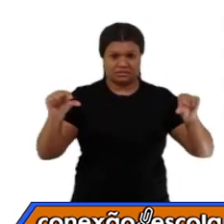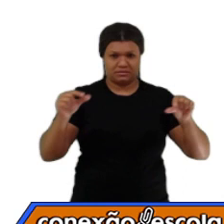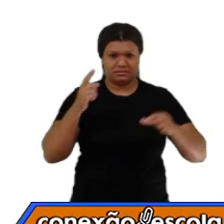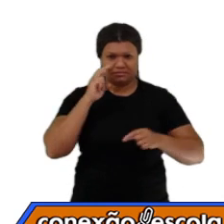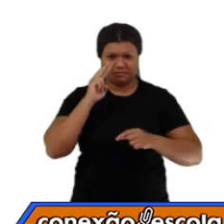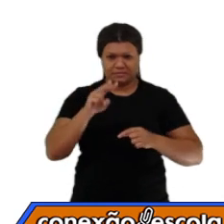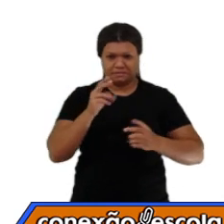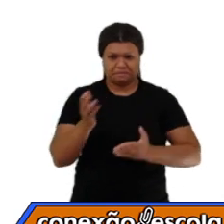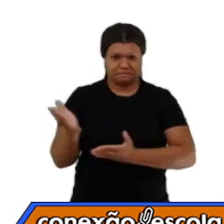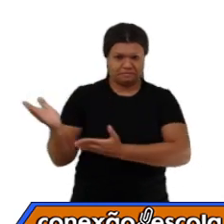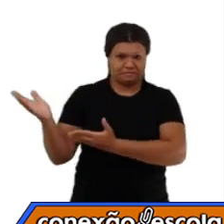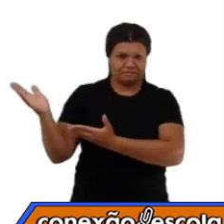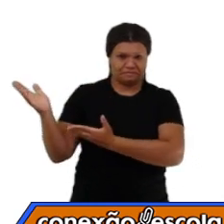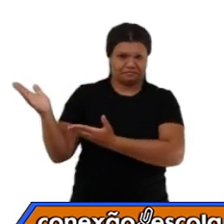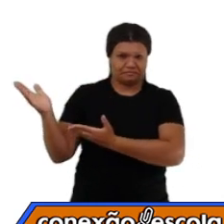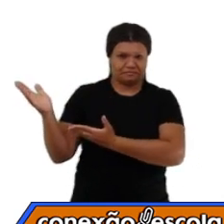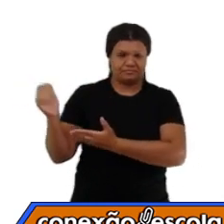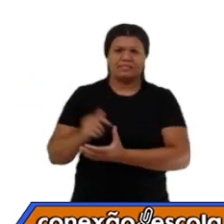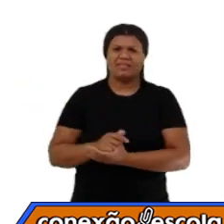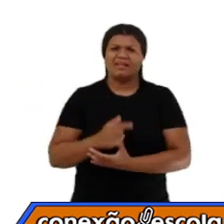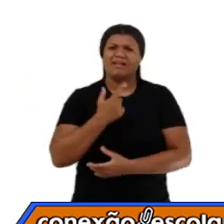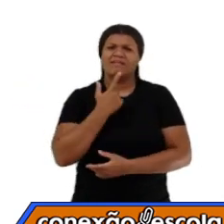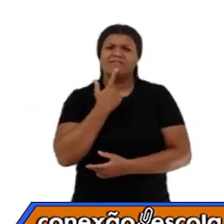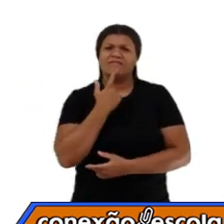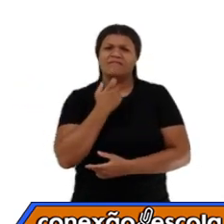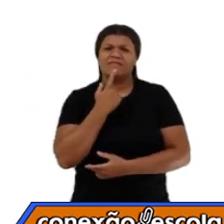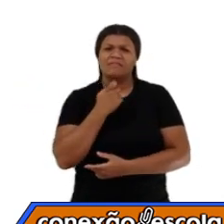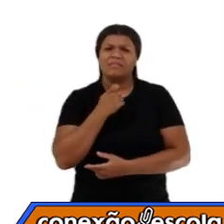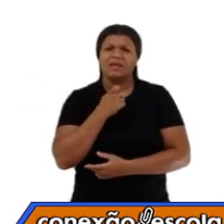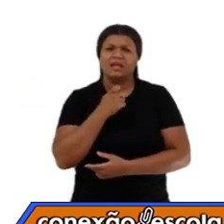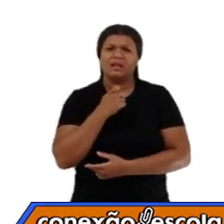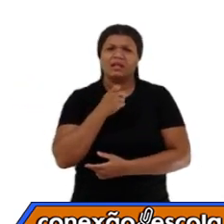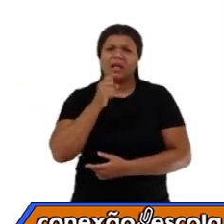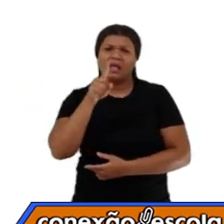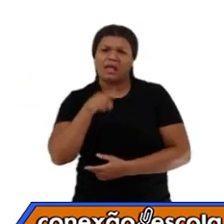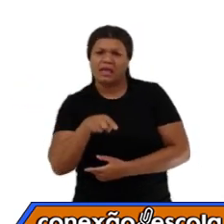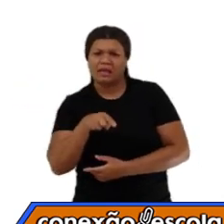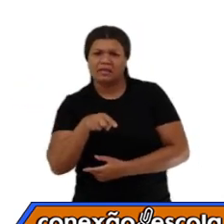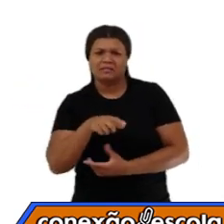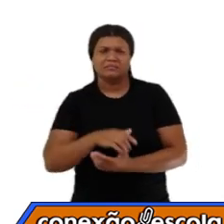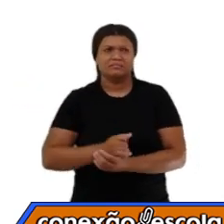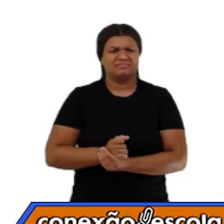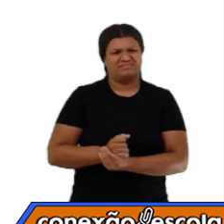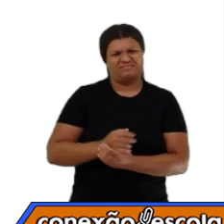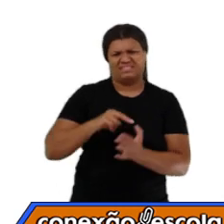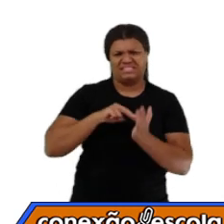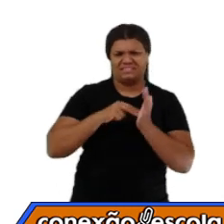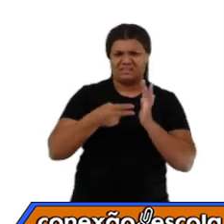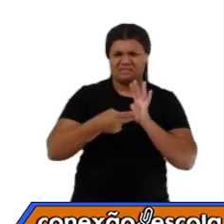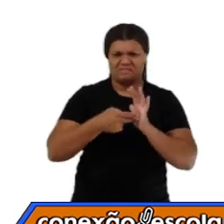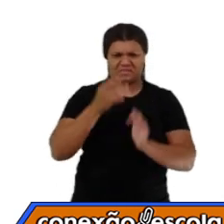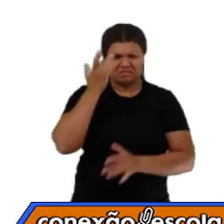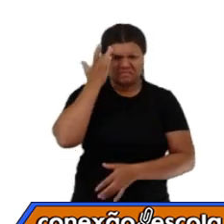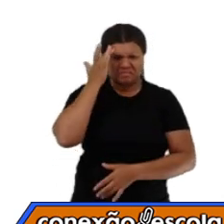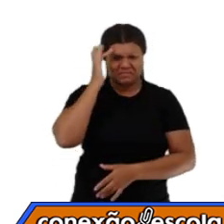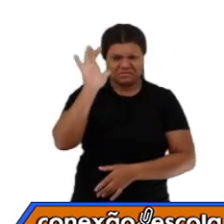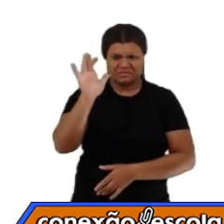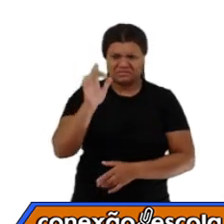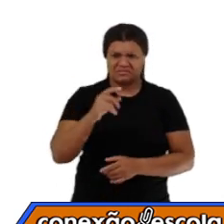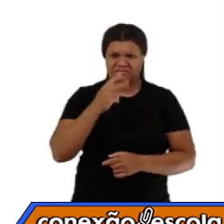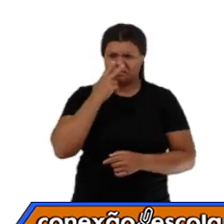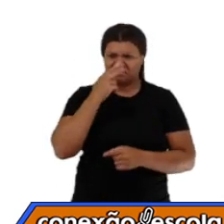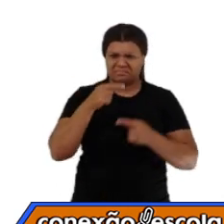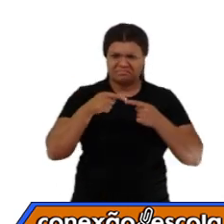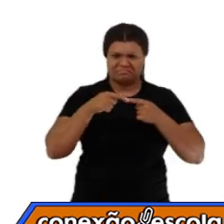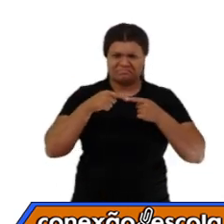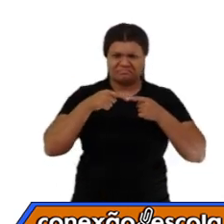linha aqui, vermelho são é. Isso significa alguma coisa para você? Será